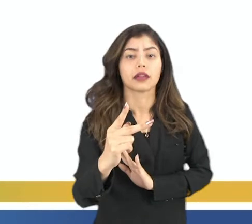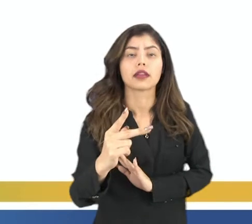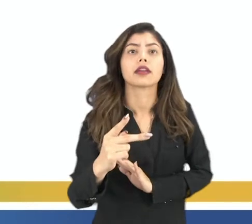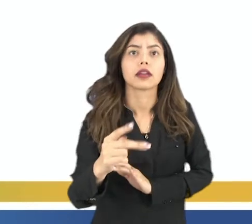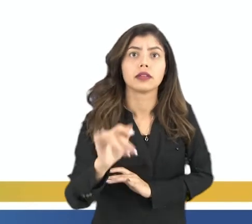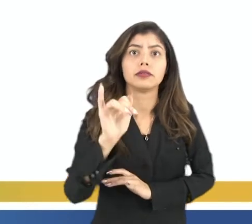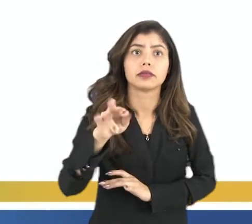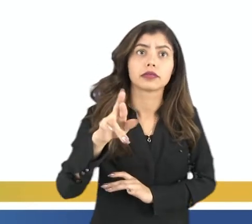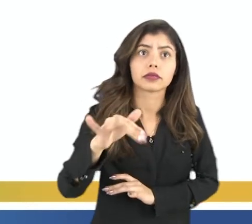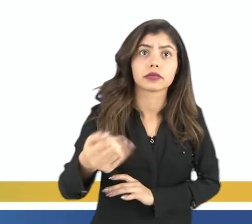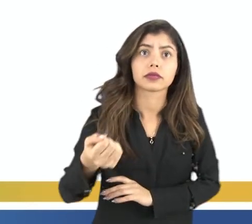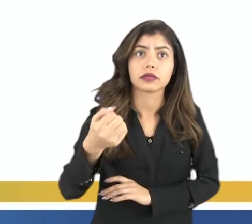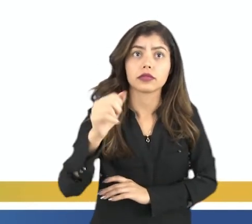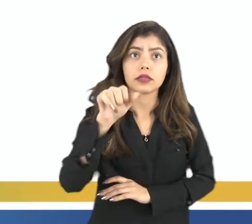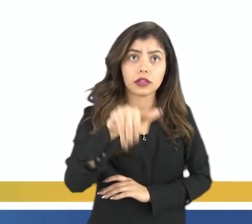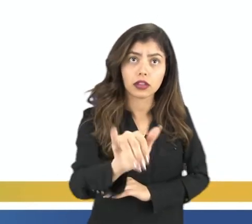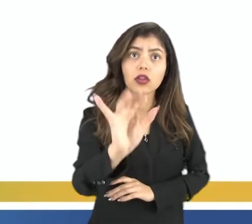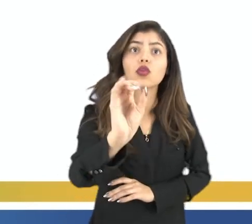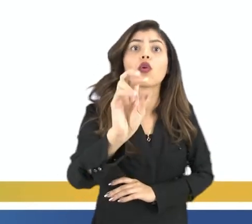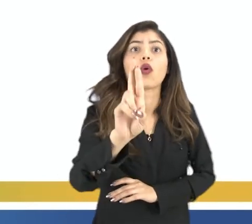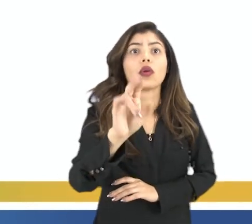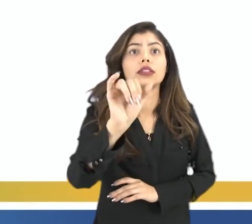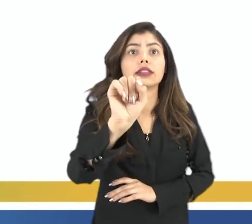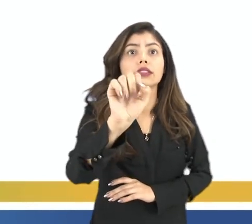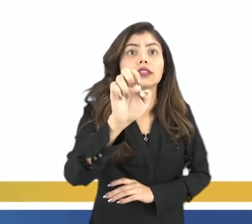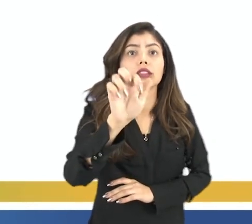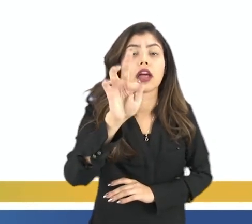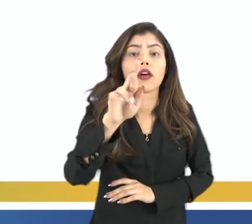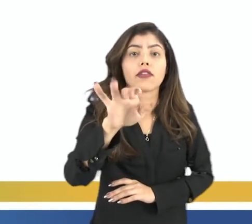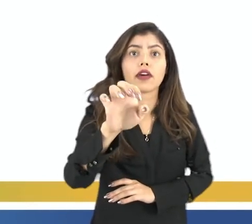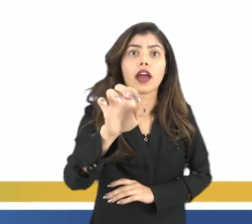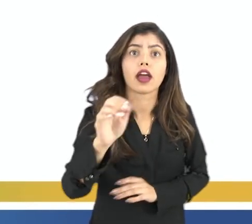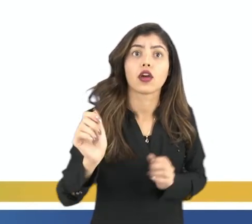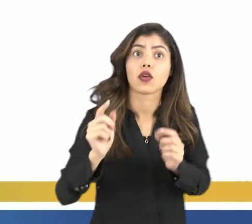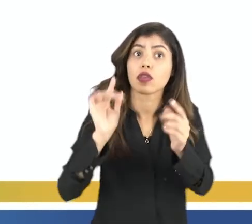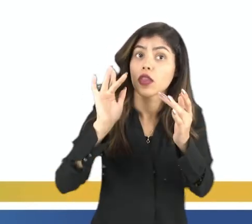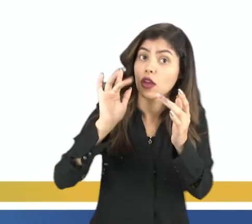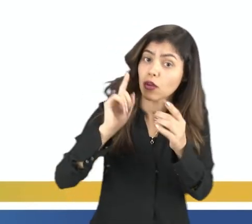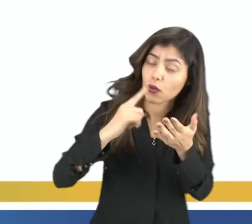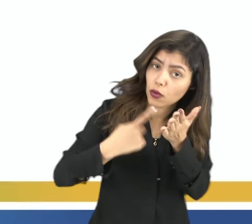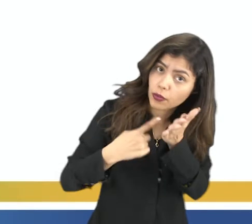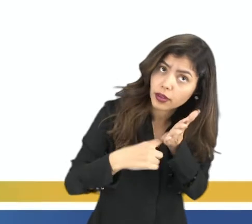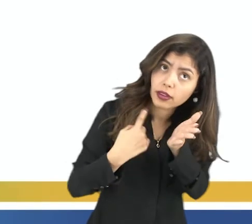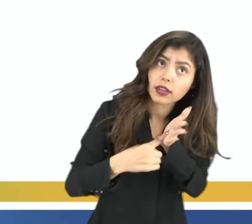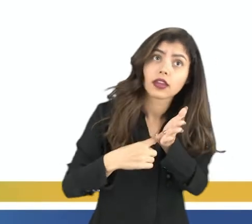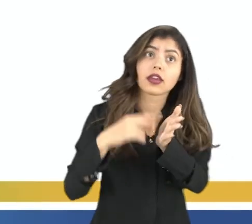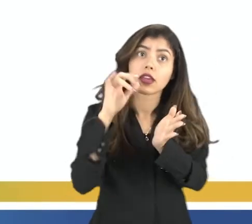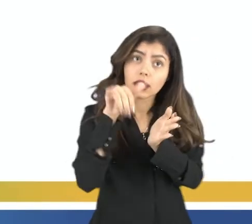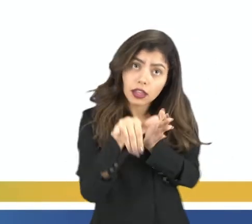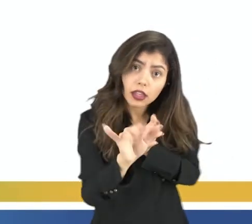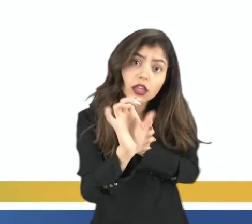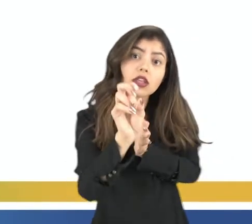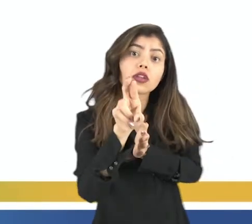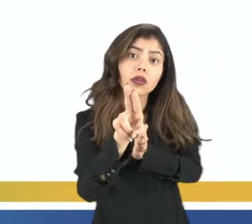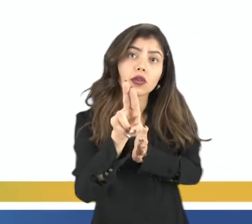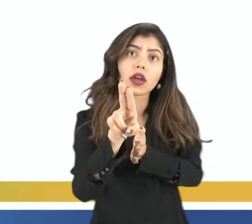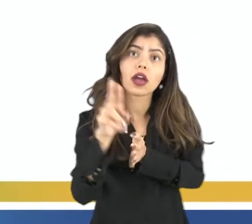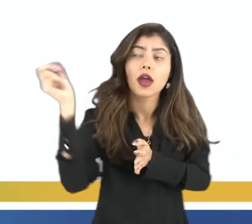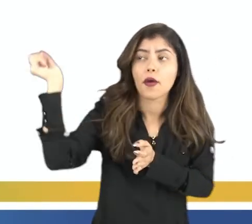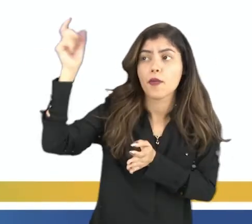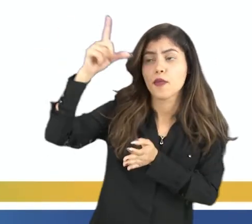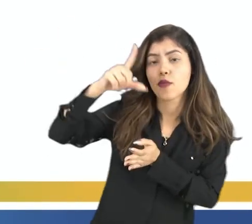o yourself está combinando com o sujeito que é you. Você precisa se proteger do